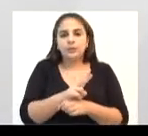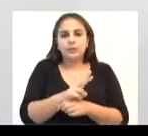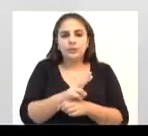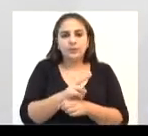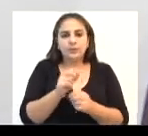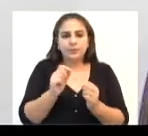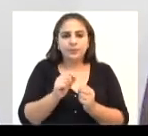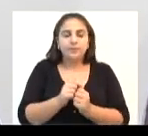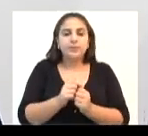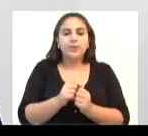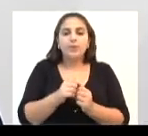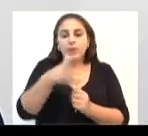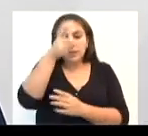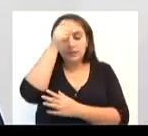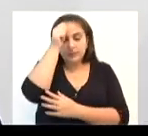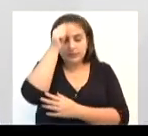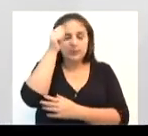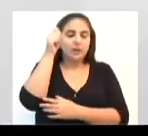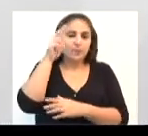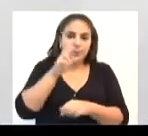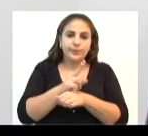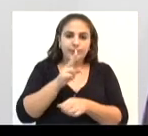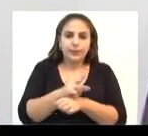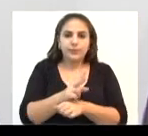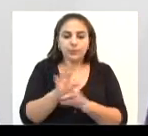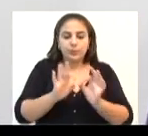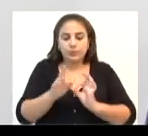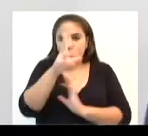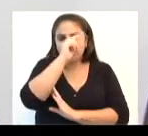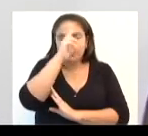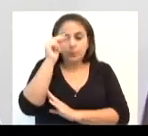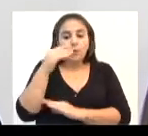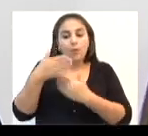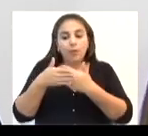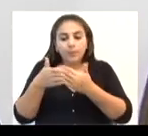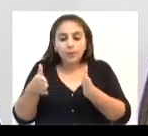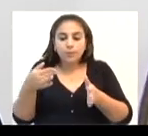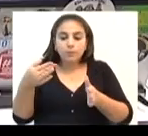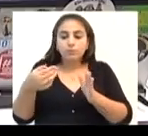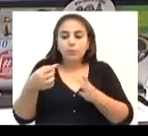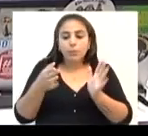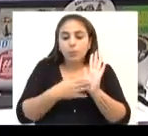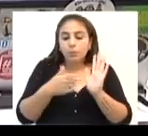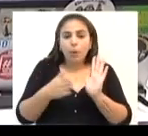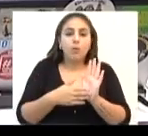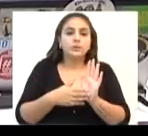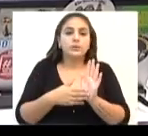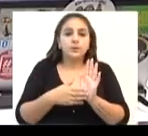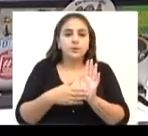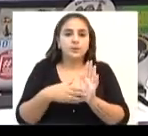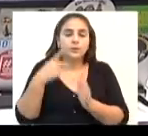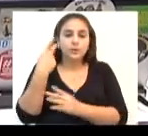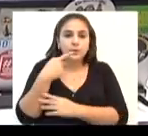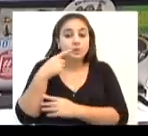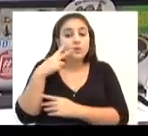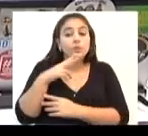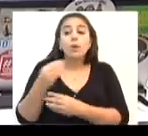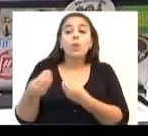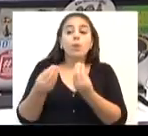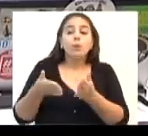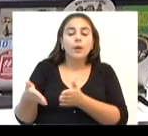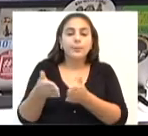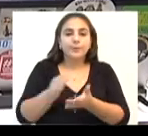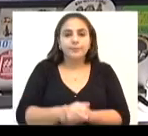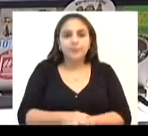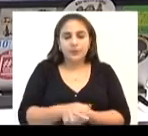cuidado esse veto do Executivo e abrir um diálogo com os vereadores para ver qual é o encaminhamento. Aprovado com um pouco mais dos